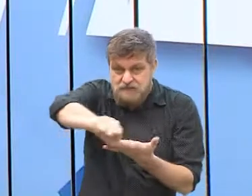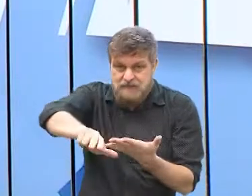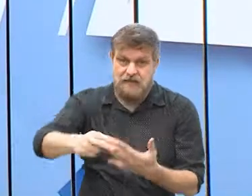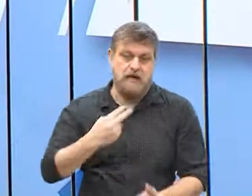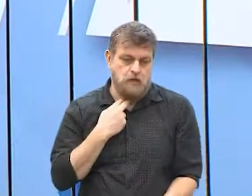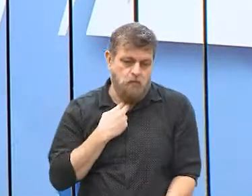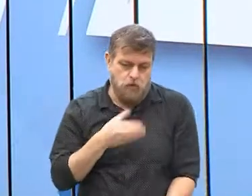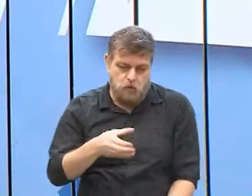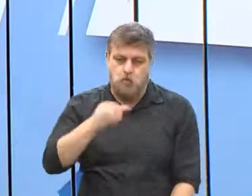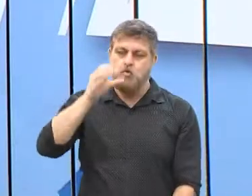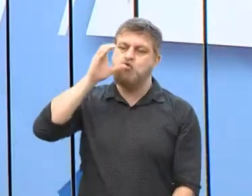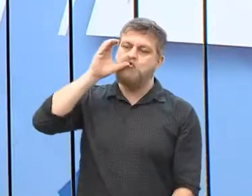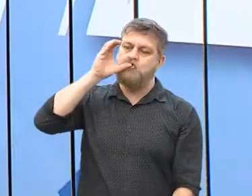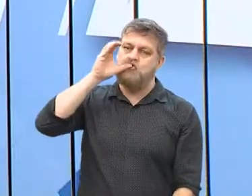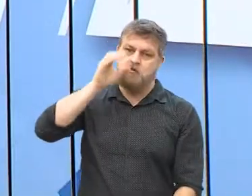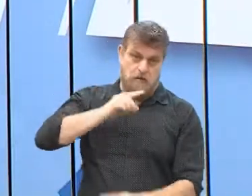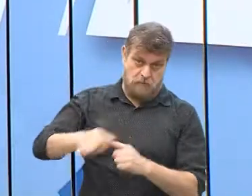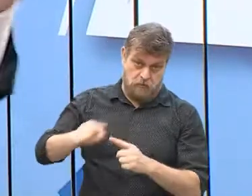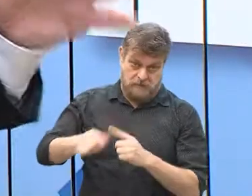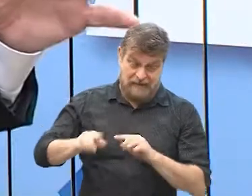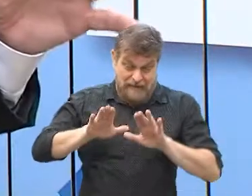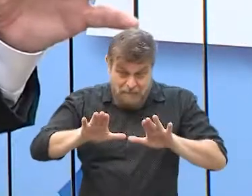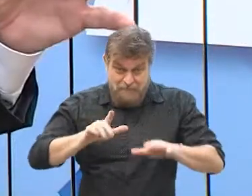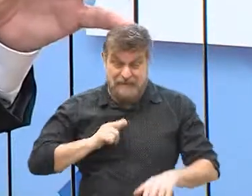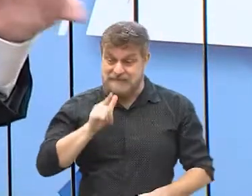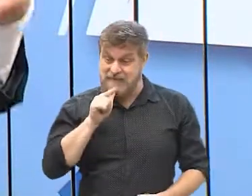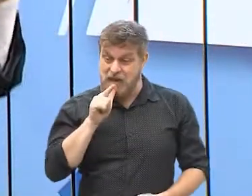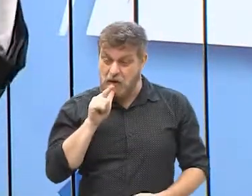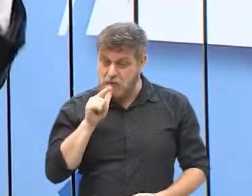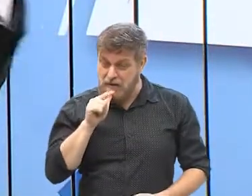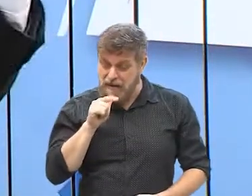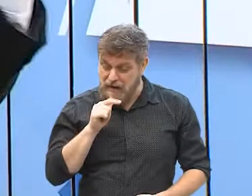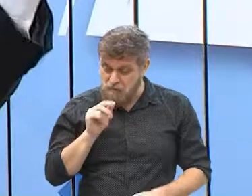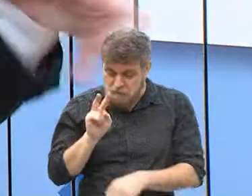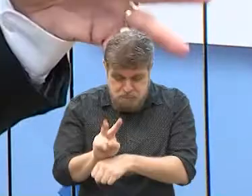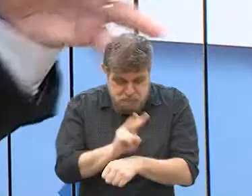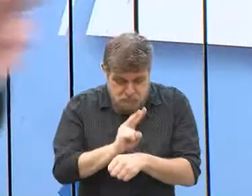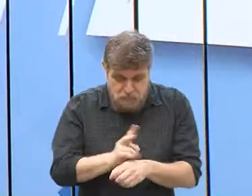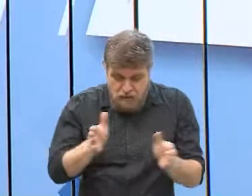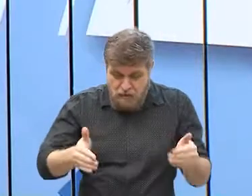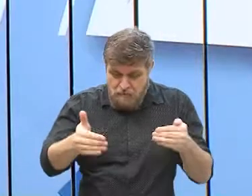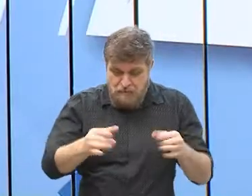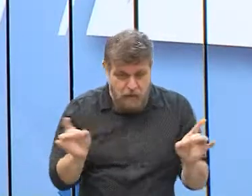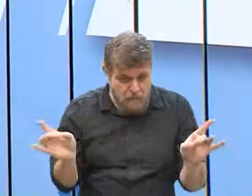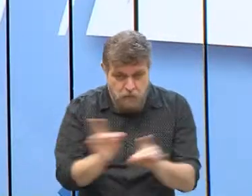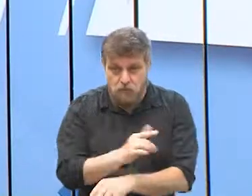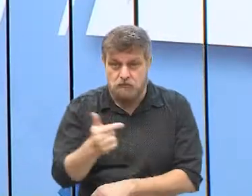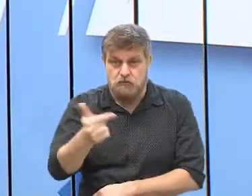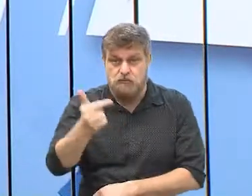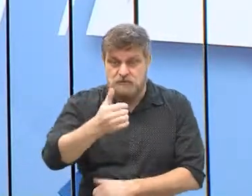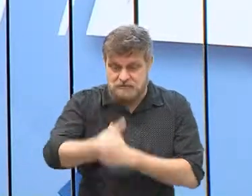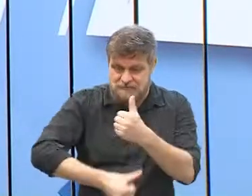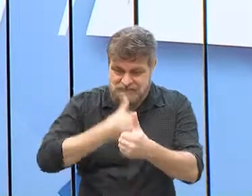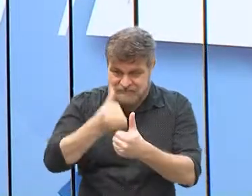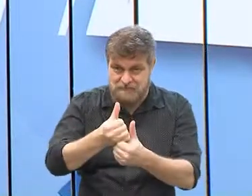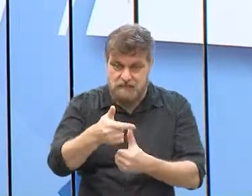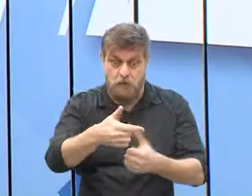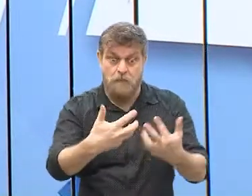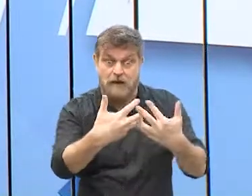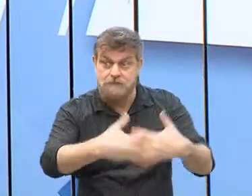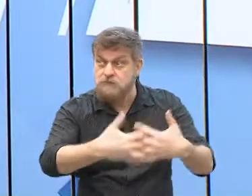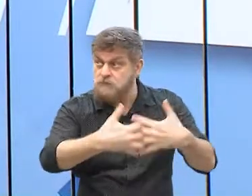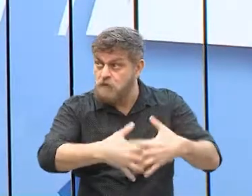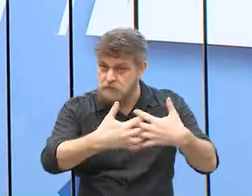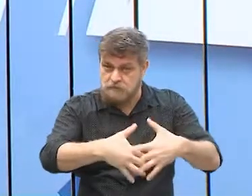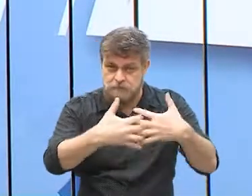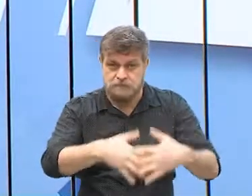para o consumo humano. Okay. Né? E ela está finalizada, no segundo semestre também deve entrar em operação,